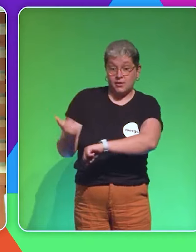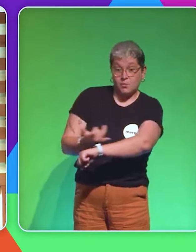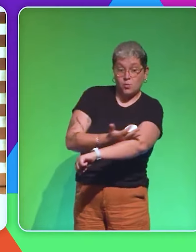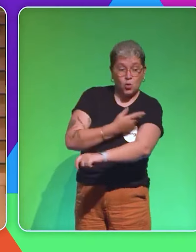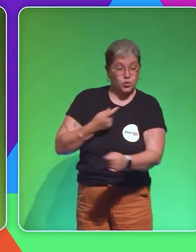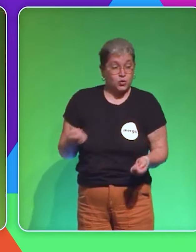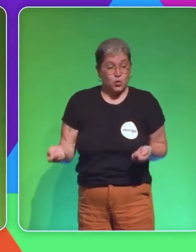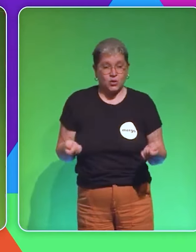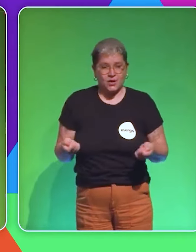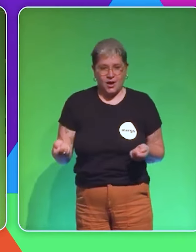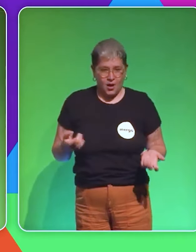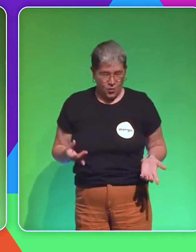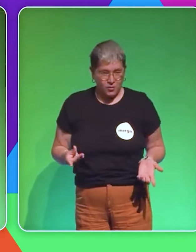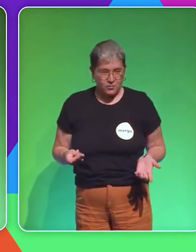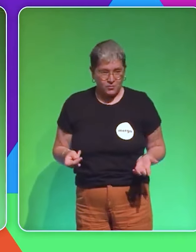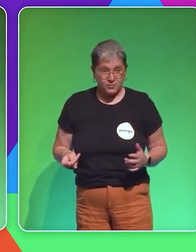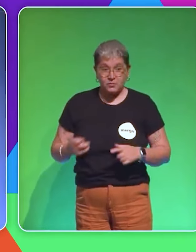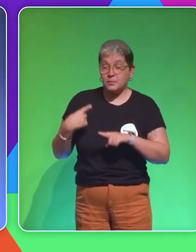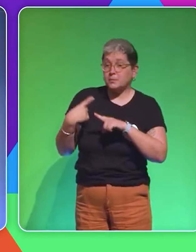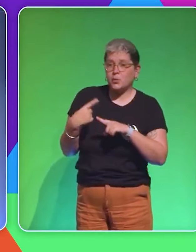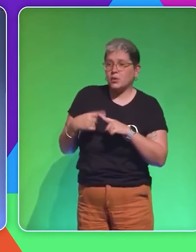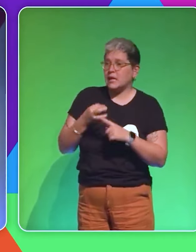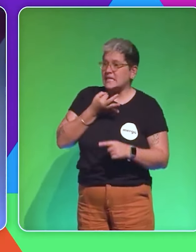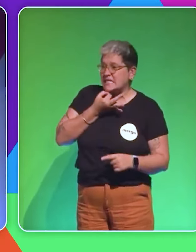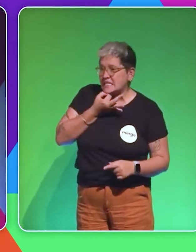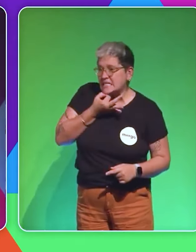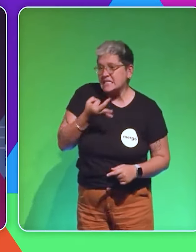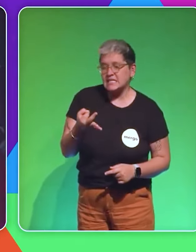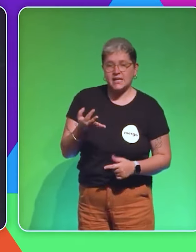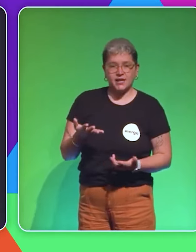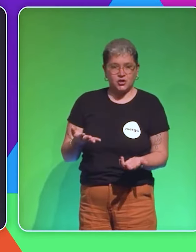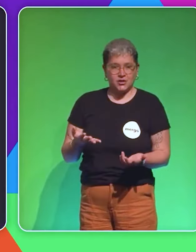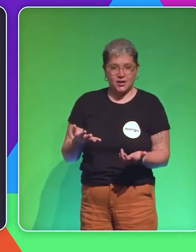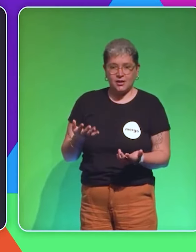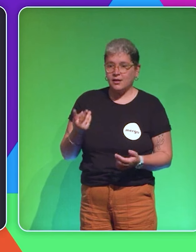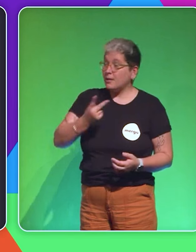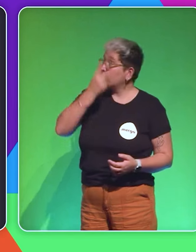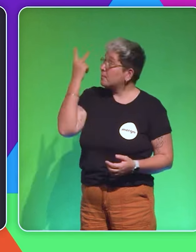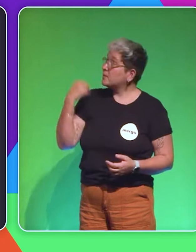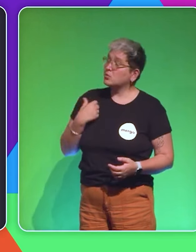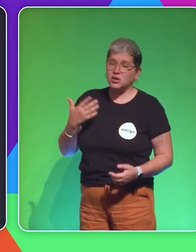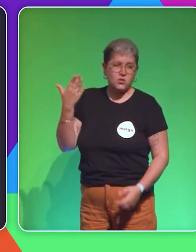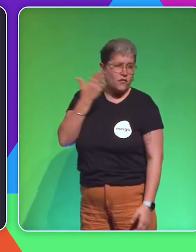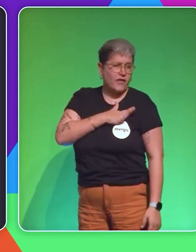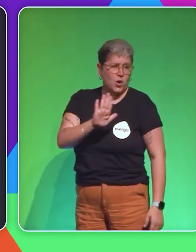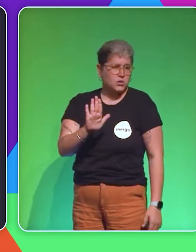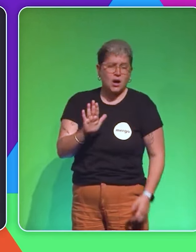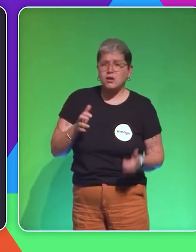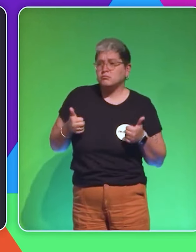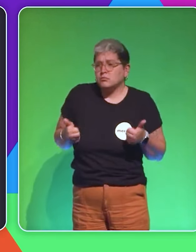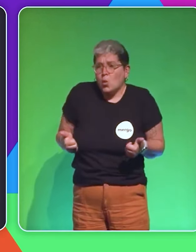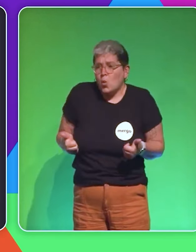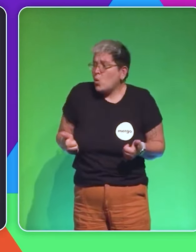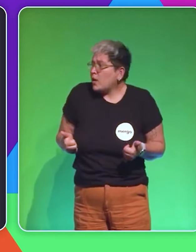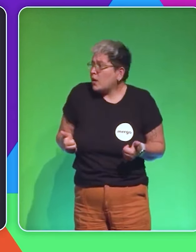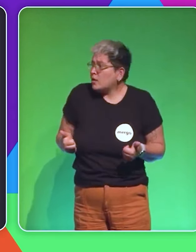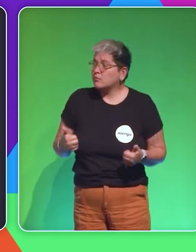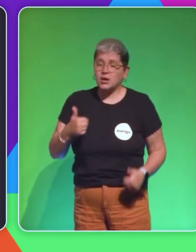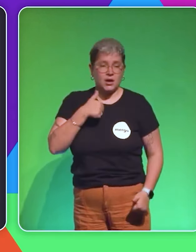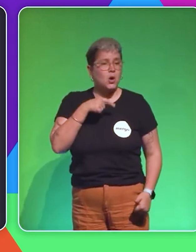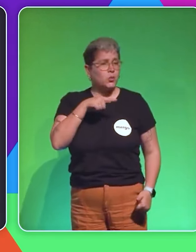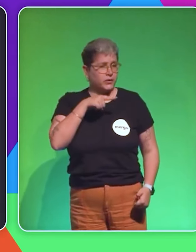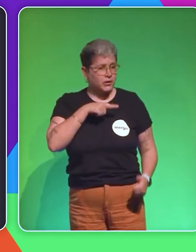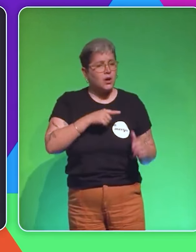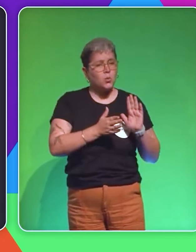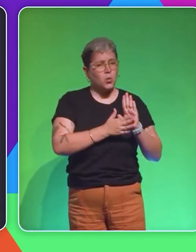críticas né para lidar com com pessoas que não vão gostar de você e tá tudo bem tá tudo bem Eu tenho o meu propósito